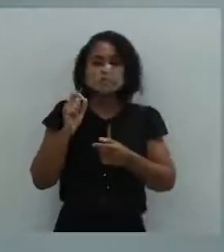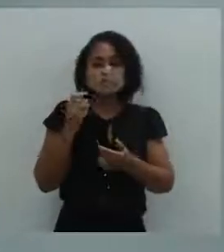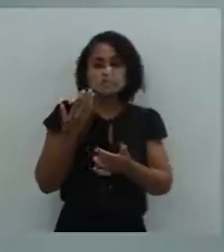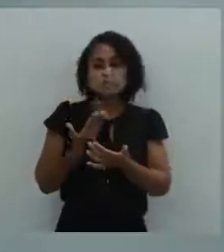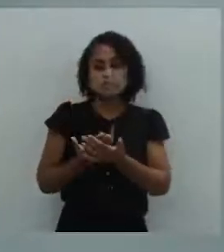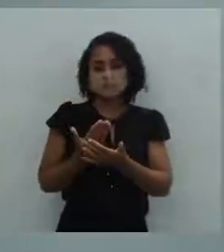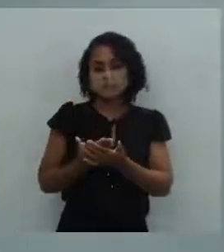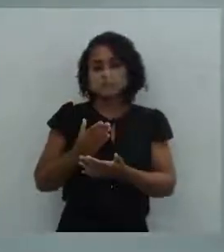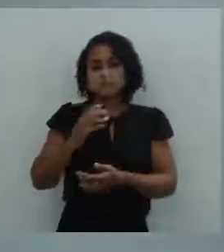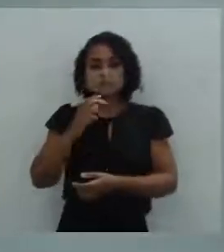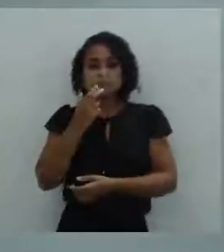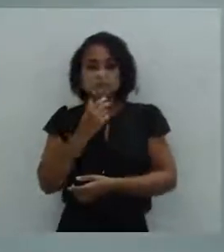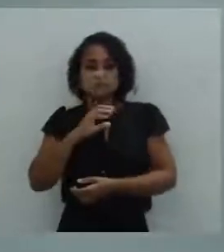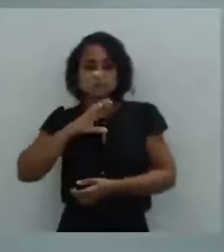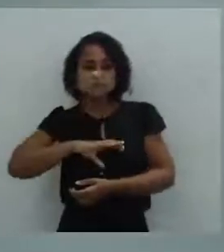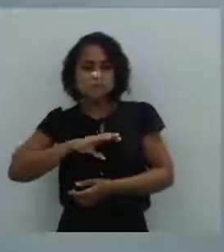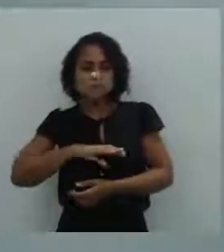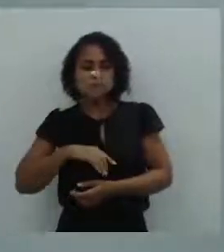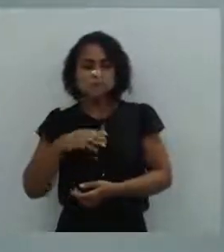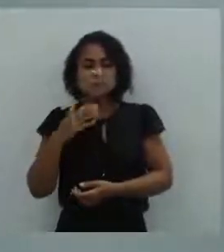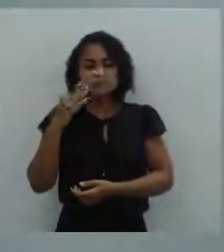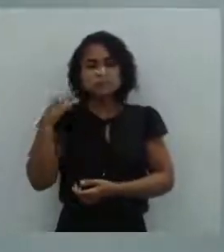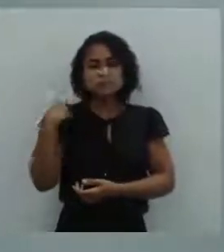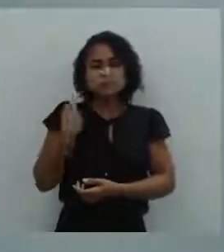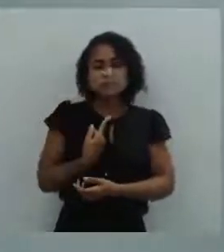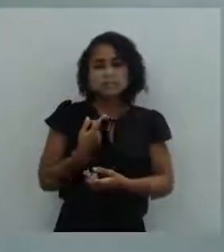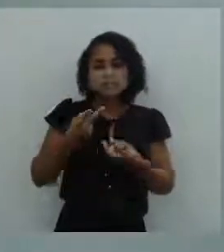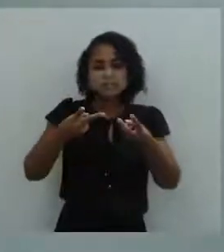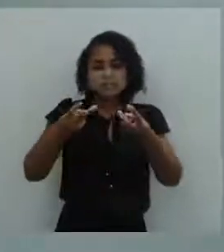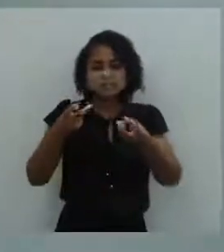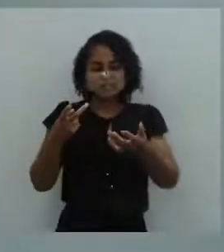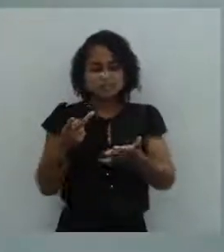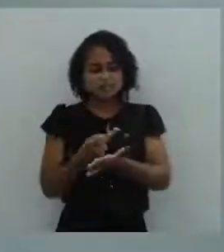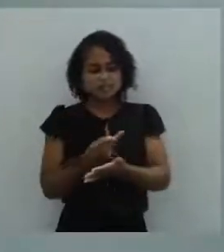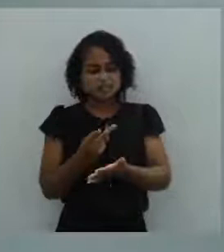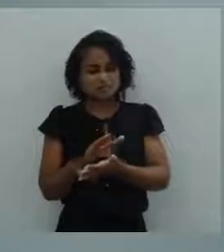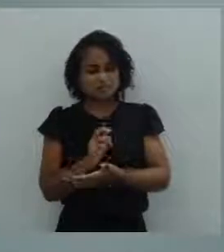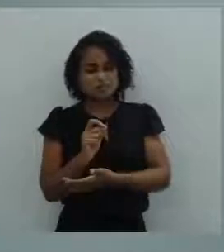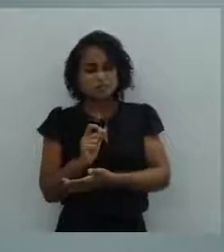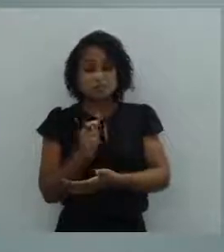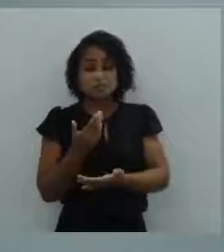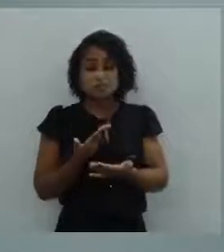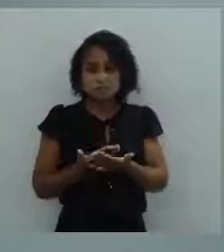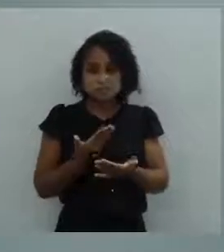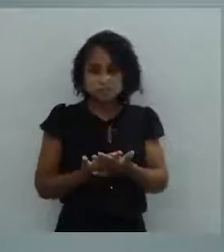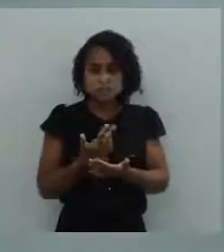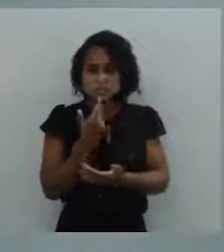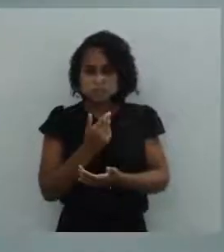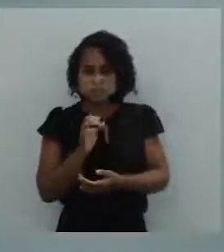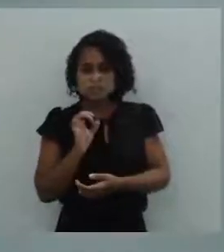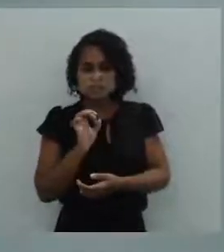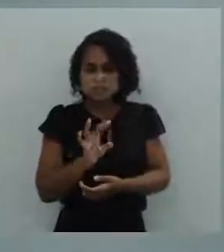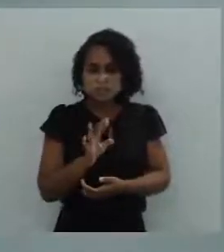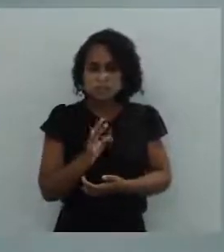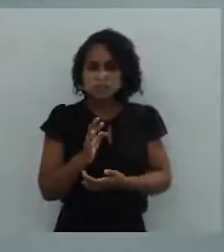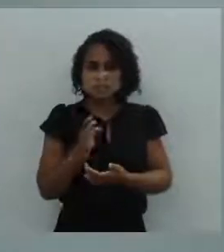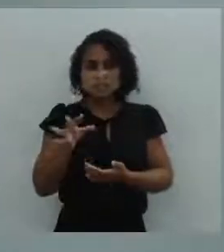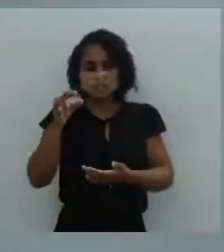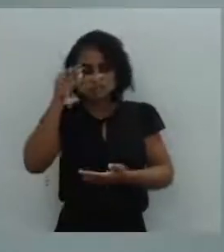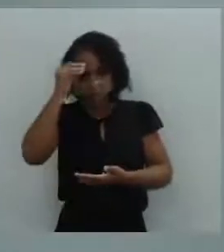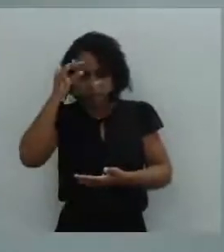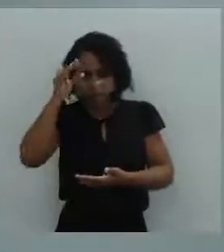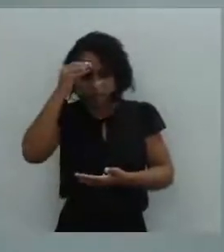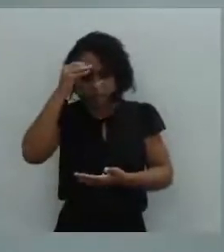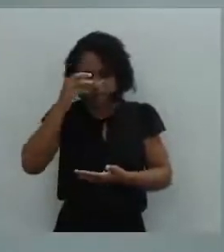língua portuguesa. Porque a gente tem essa visão errada de que o estudo da língua se detém a decorar as